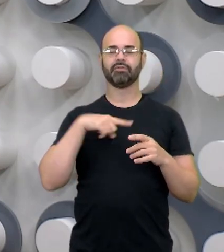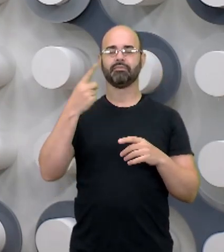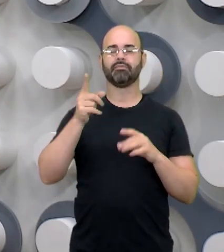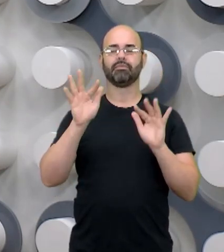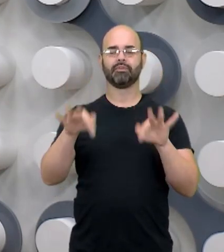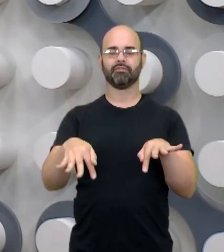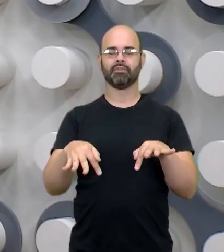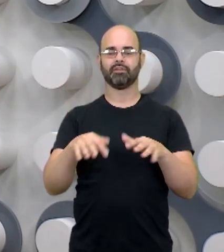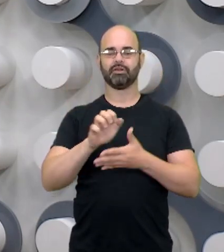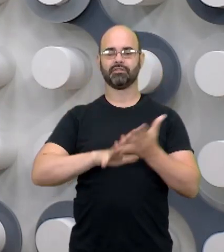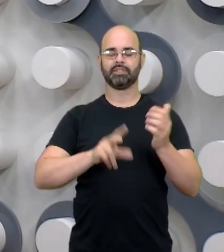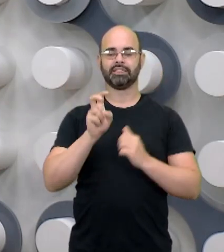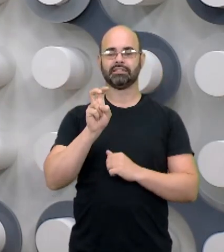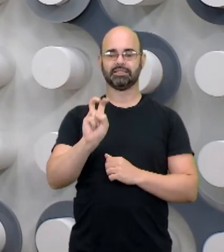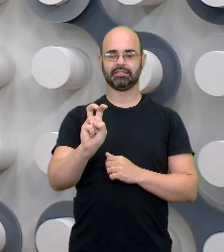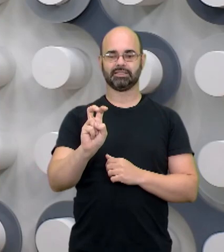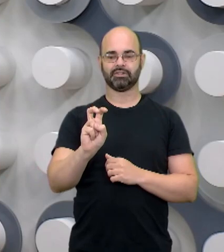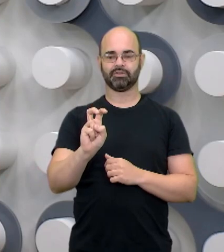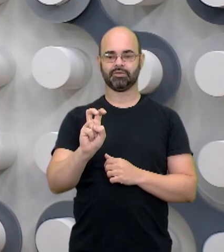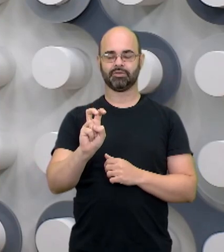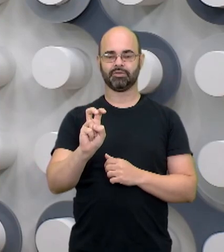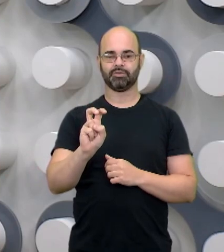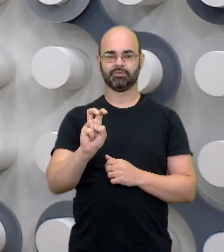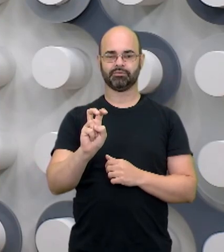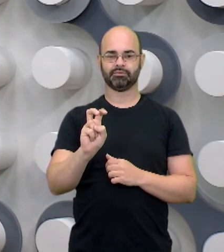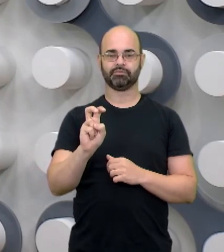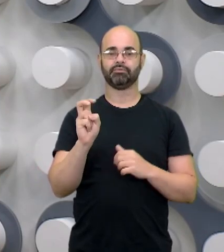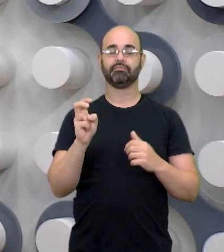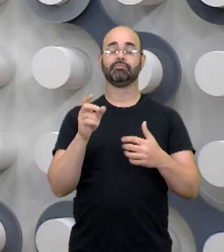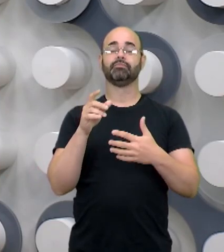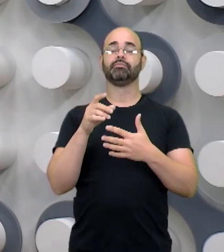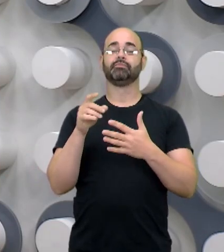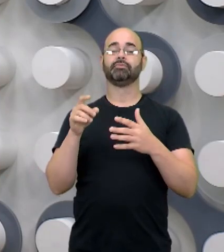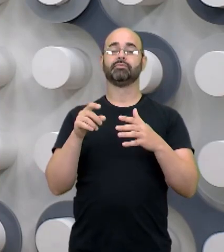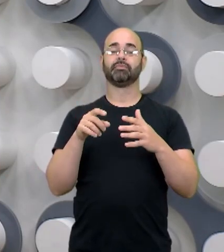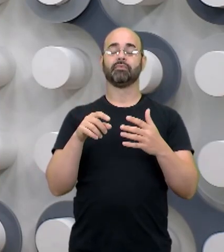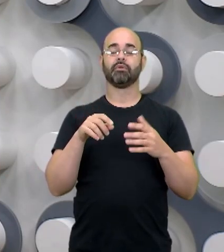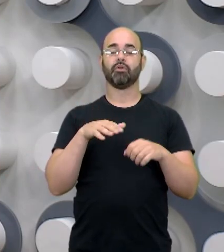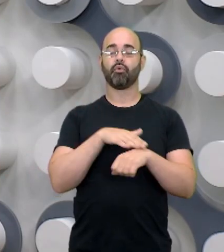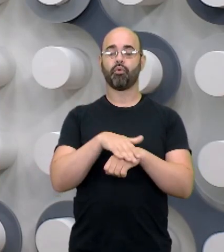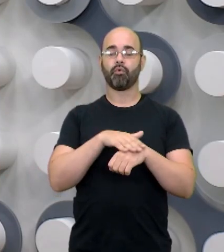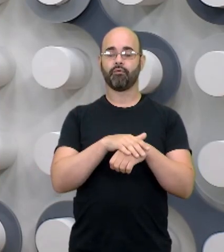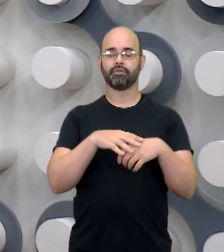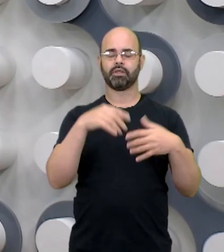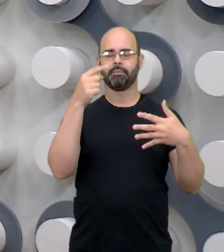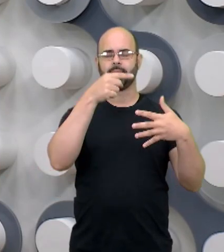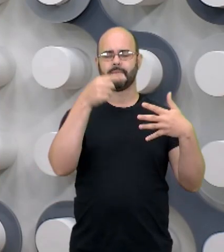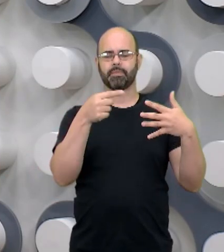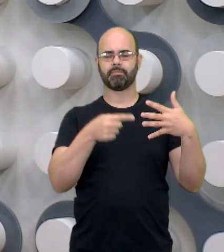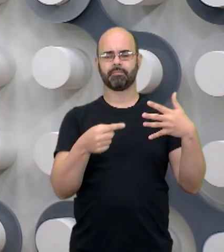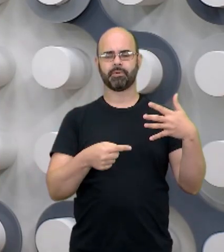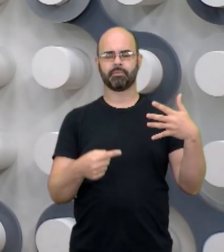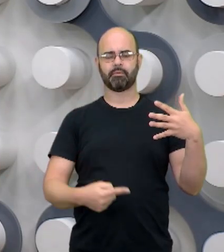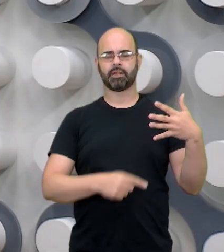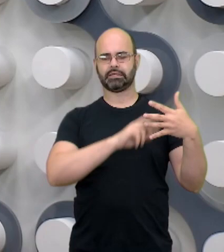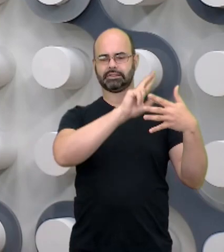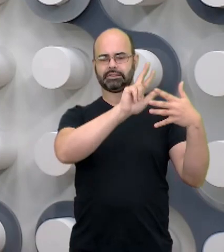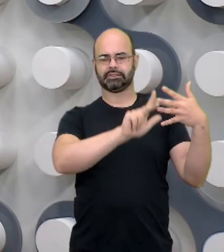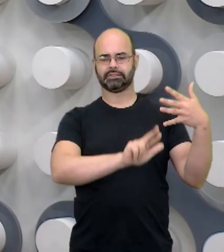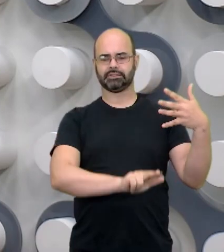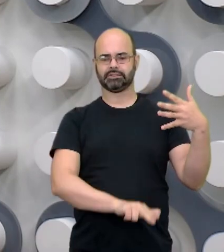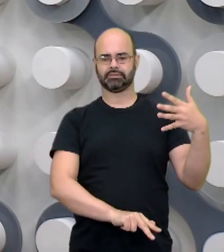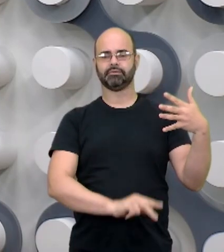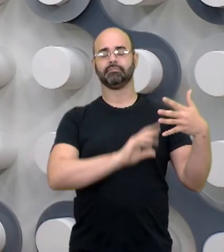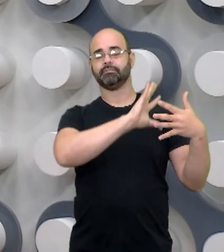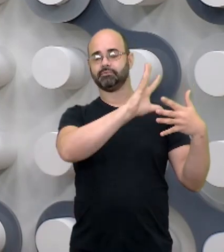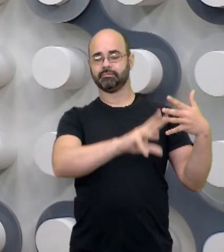ele vai compor um observatório em que a gente vai pegar todos os elementos que foram discutidos tanto nas aulas do professor Mauro Farias, que neste momento